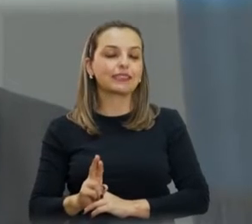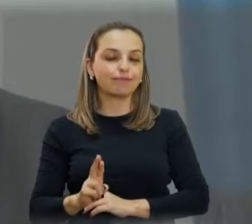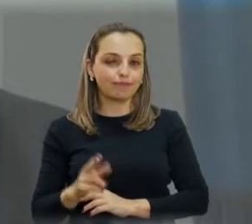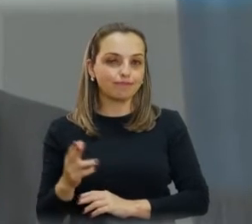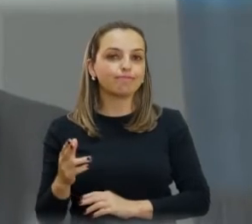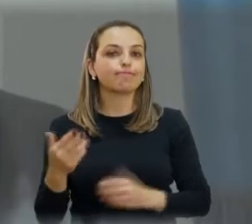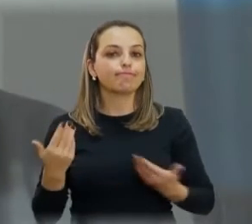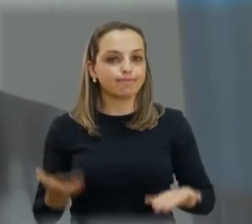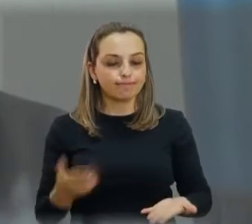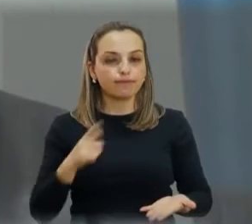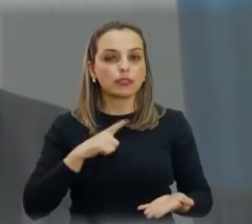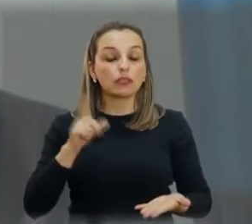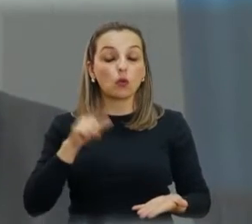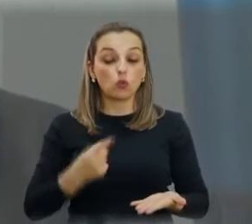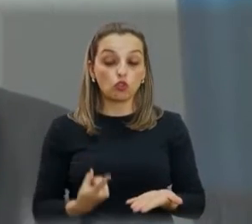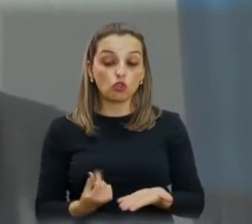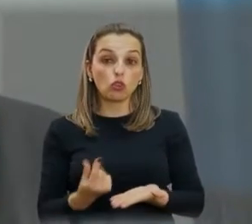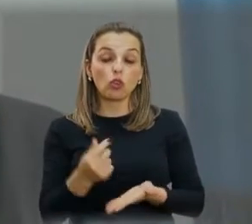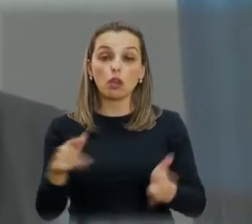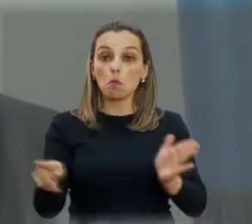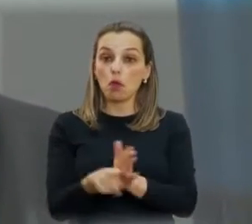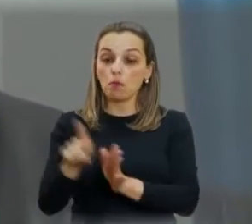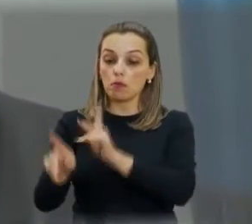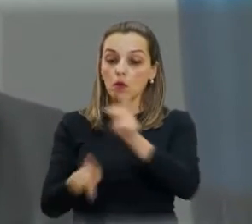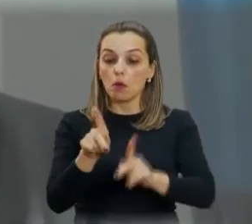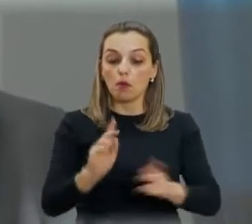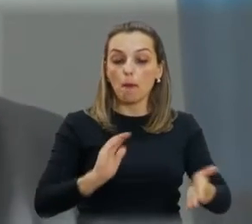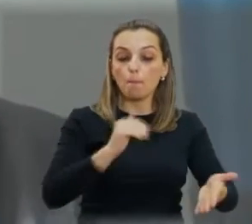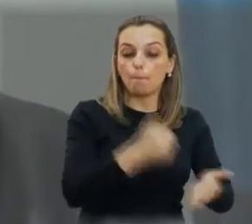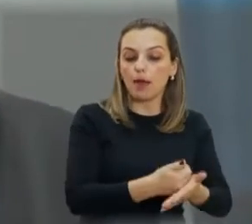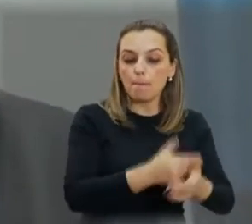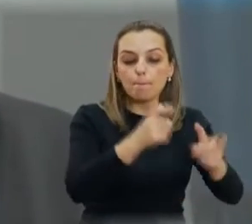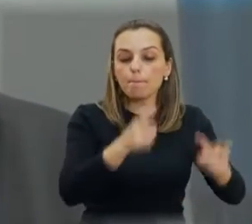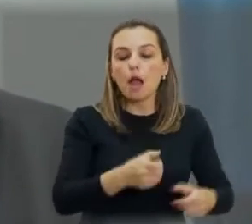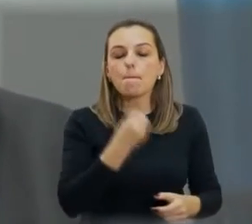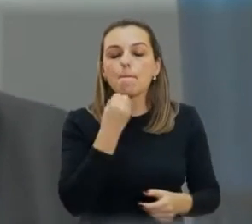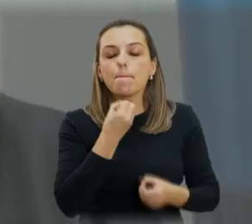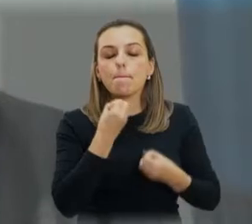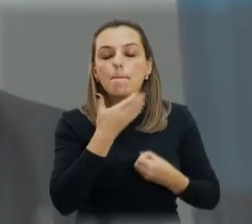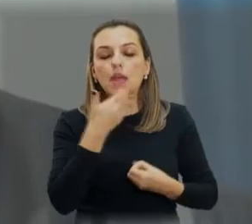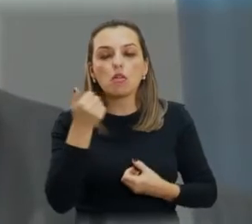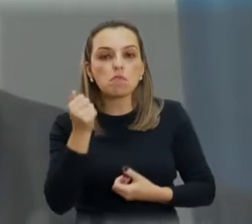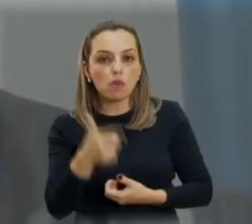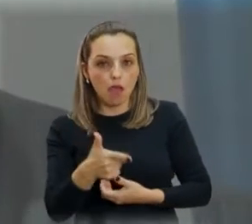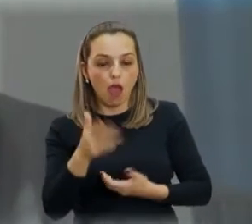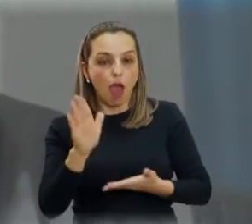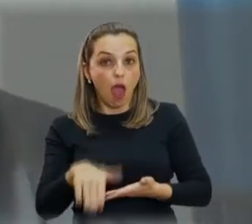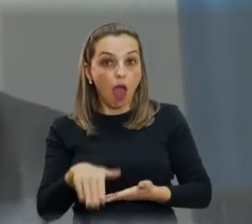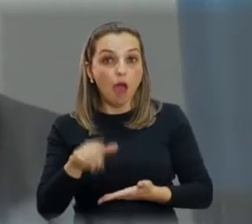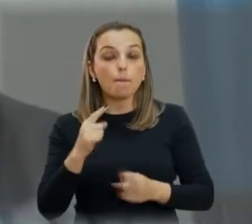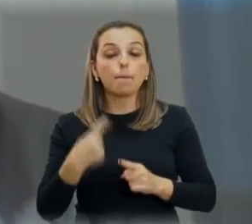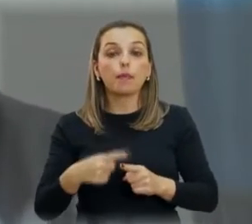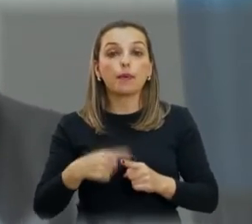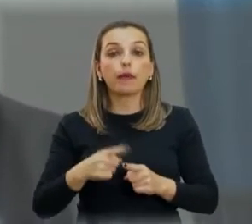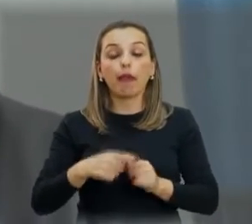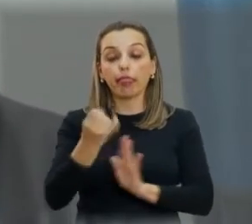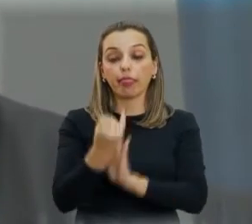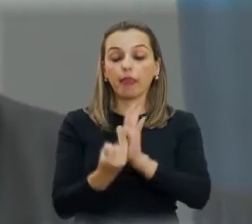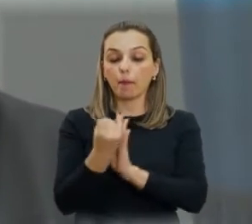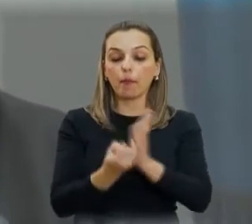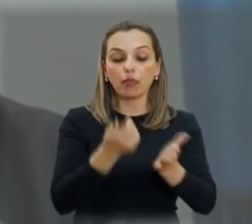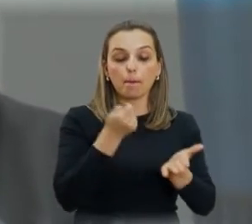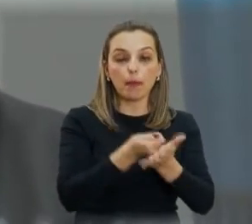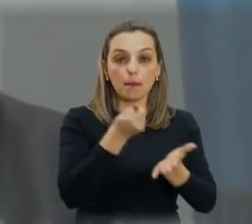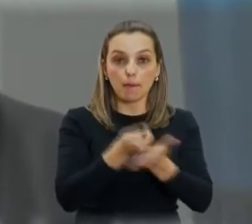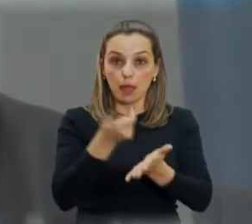R$ 6.222,62. Entendo que o dinheiro do município precisa ser melhor empregado, respeitado. Afinal de contas, são com os pagamentos de